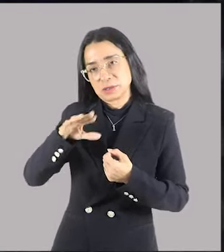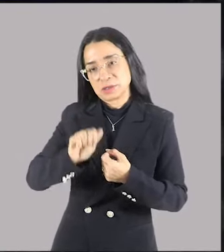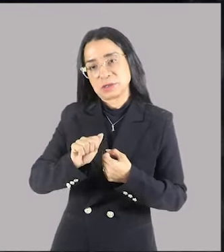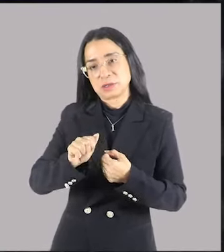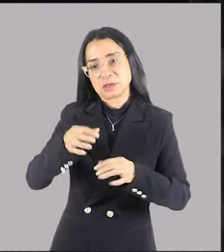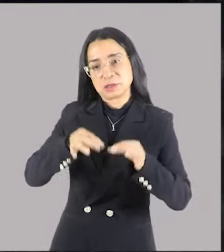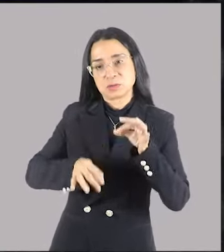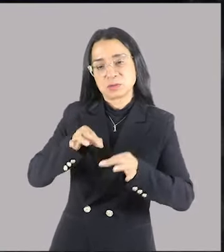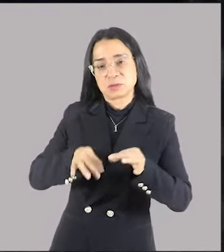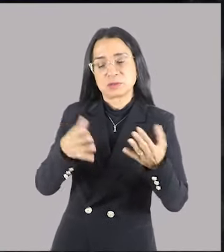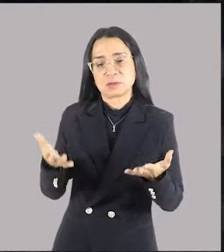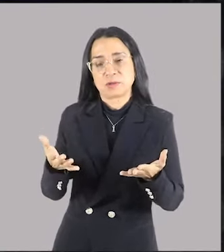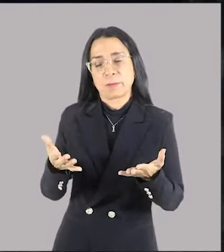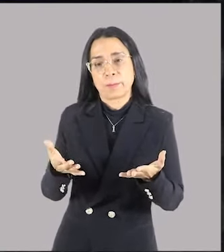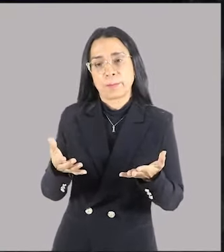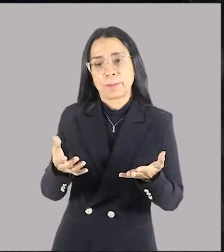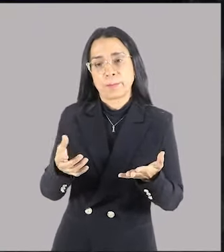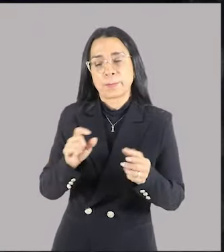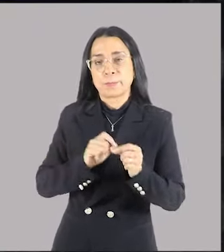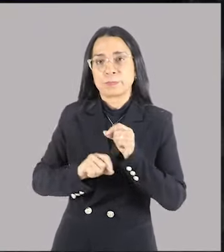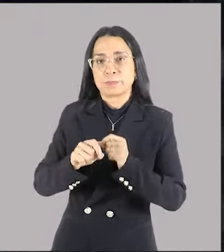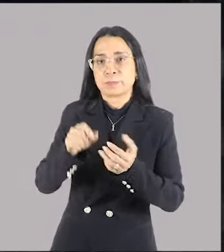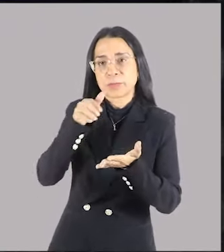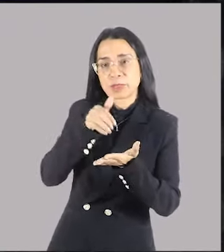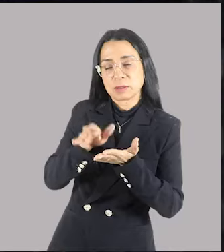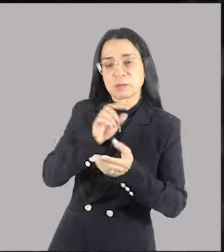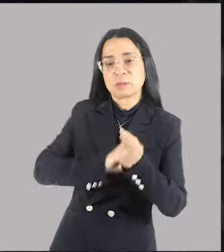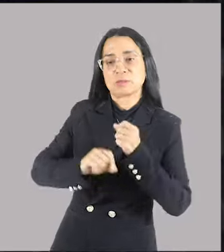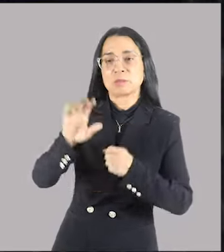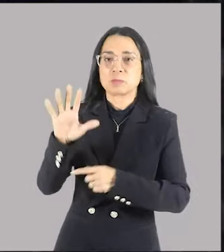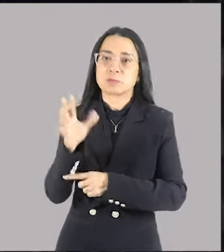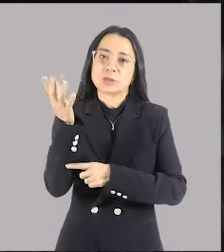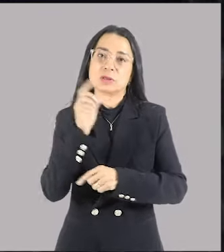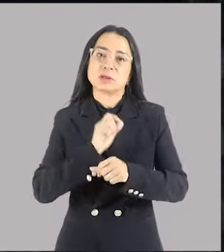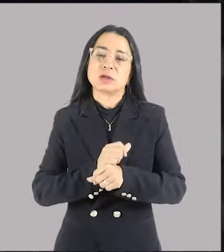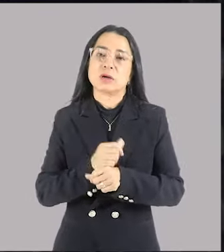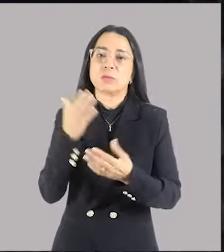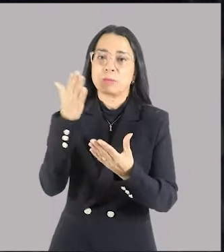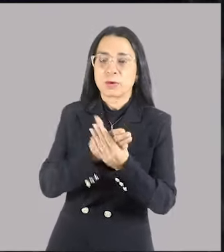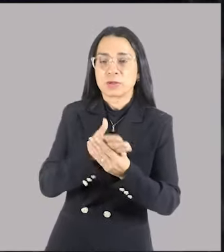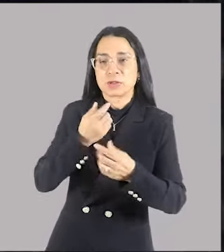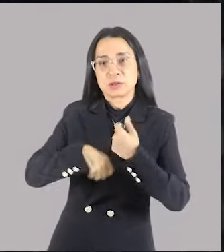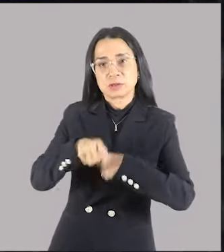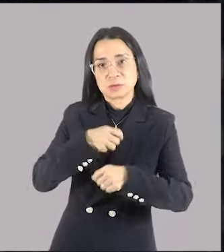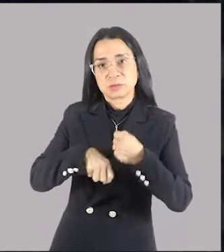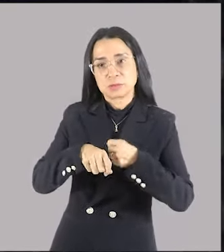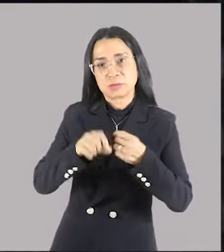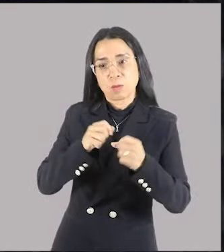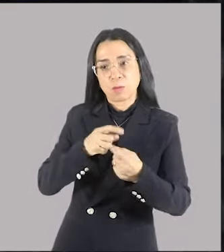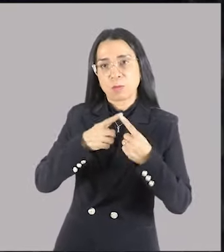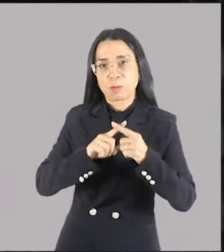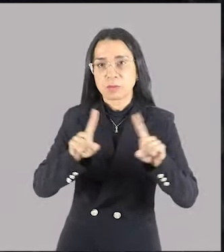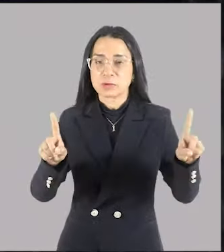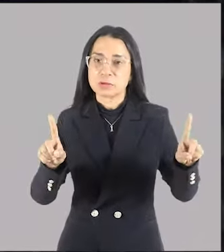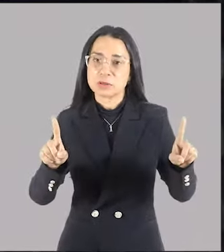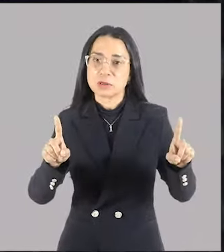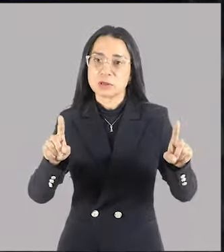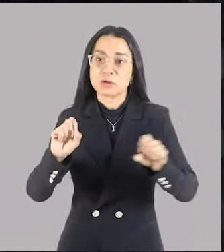esse essa determinação de de demissão ocorrerá ou por processo administrativo com contraditório e ampla